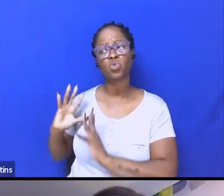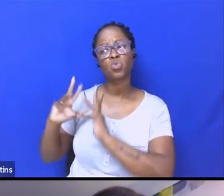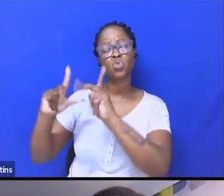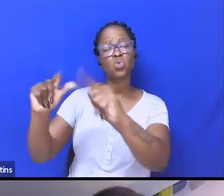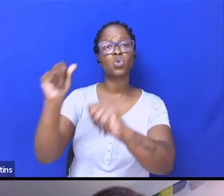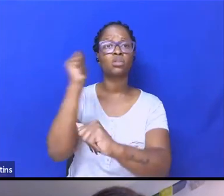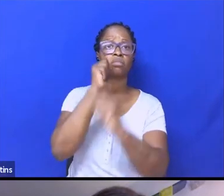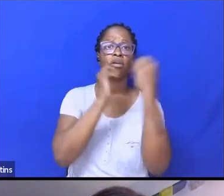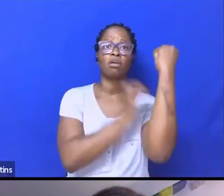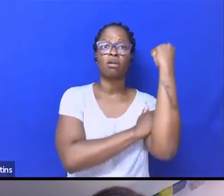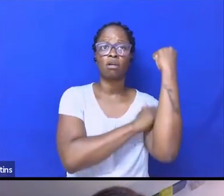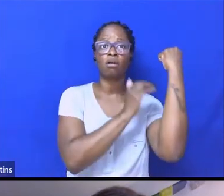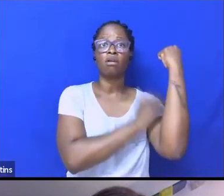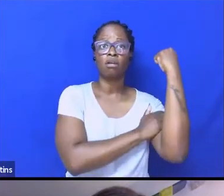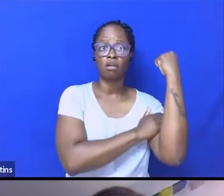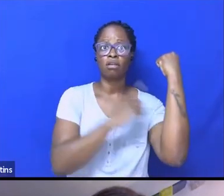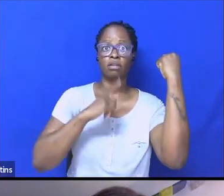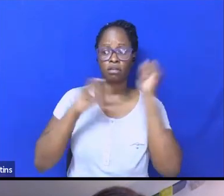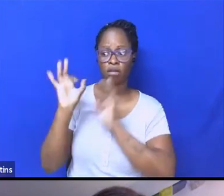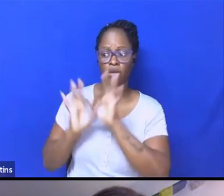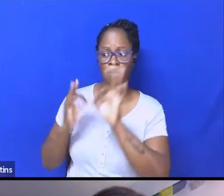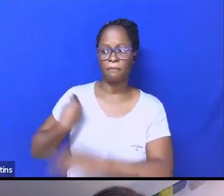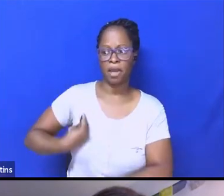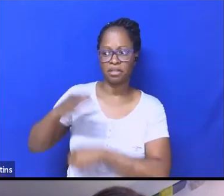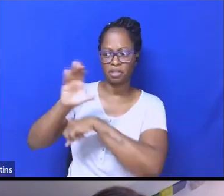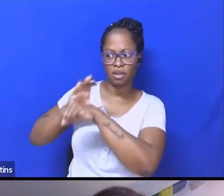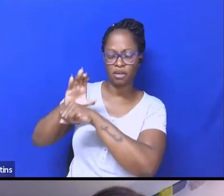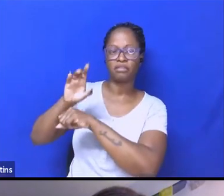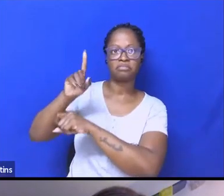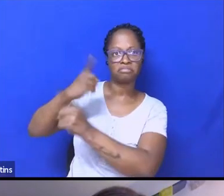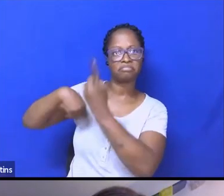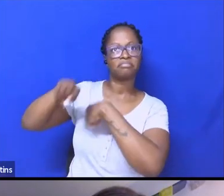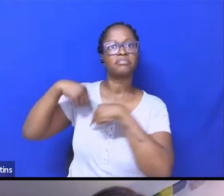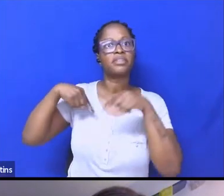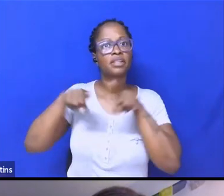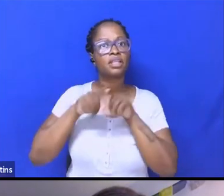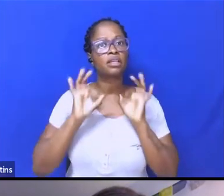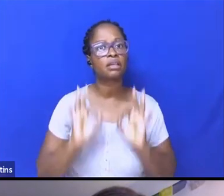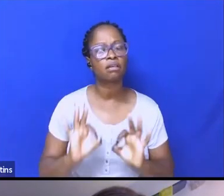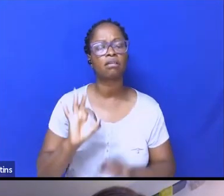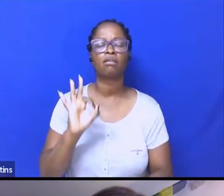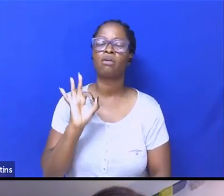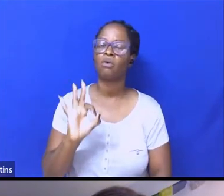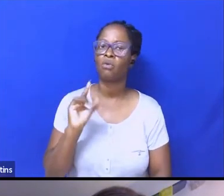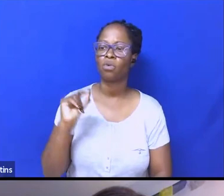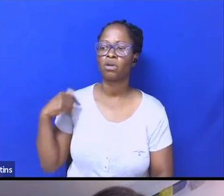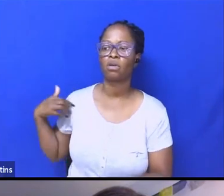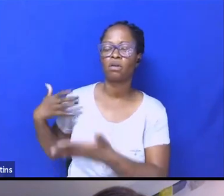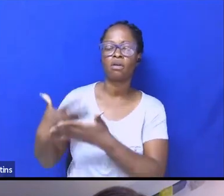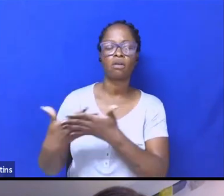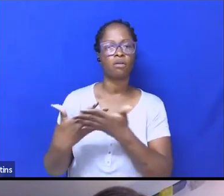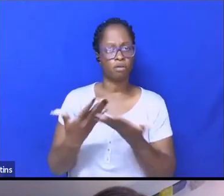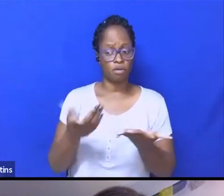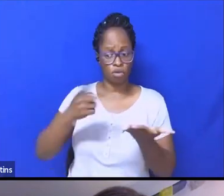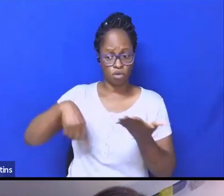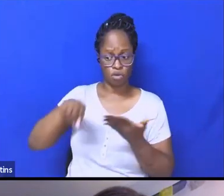acho que temos também a certeza histórica de que o que estamos fazendo constitui